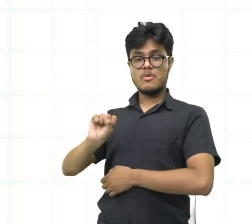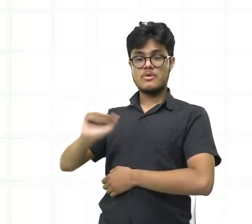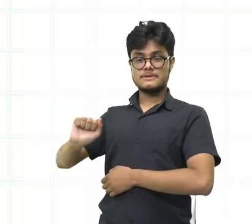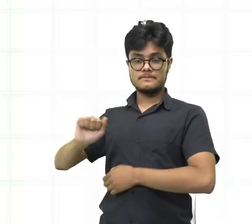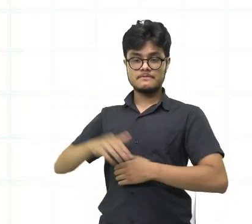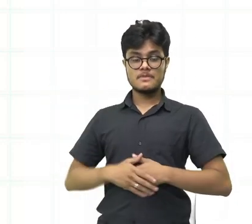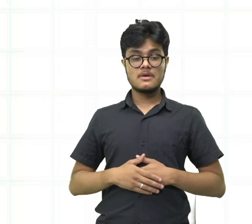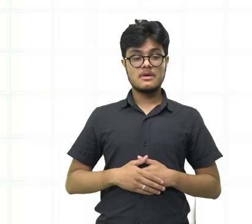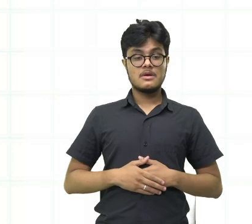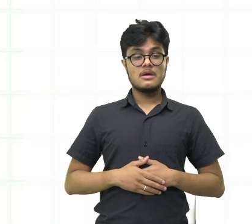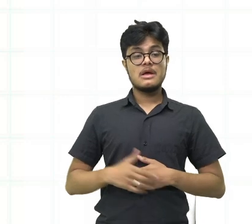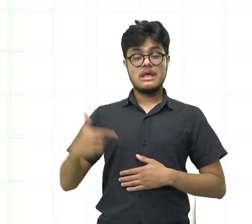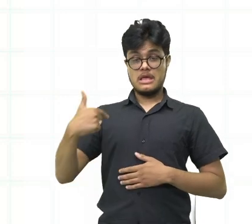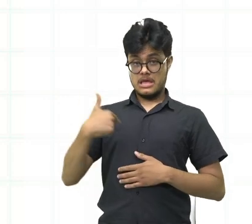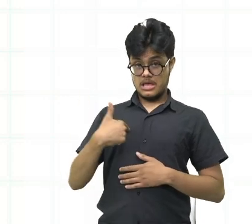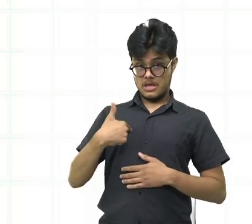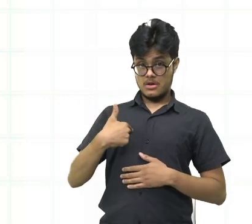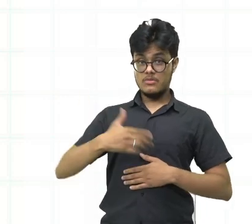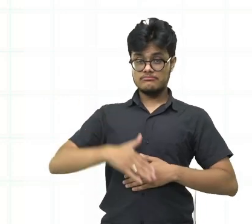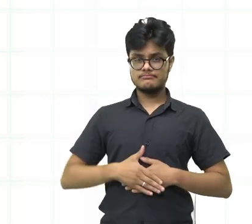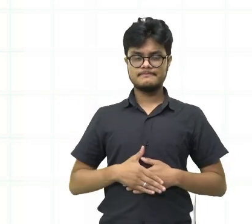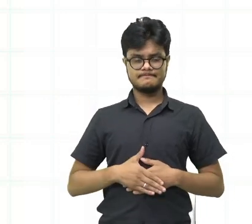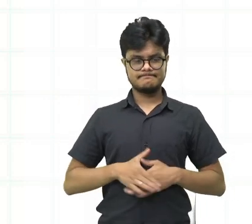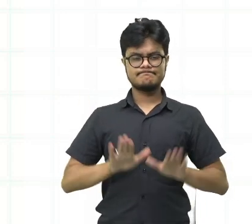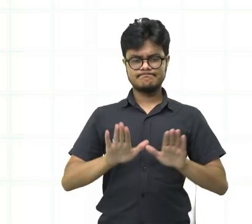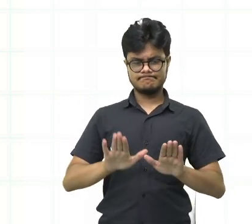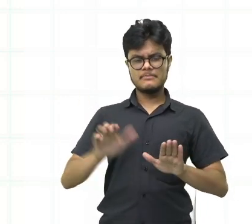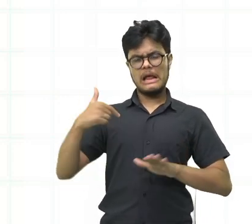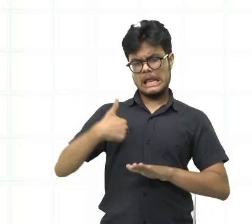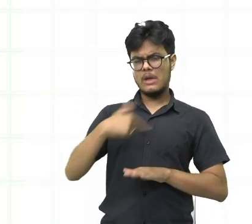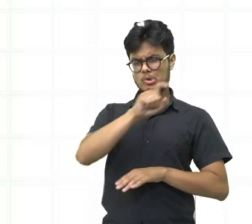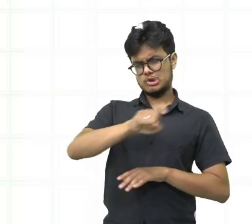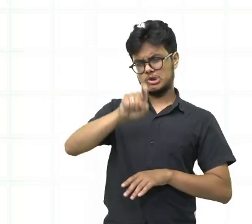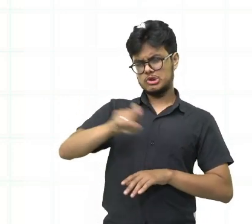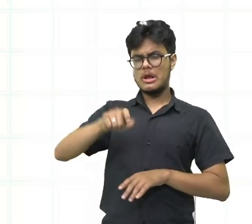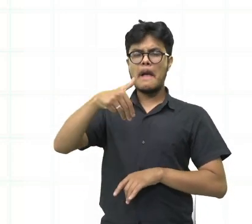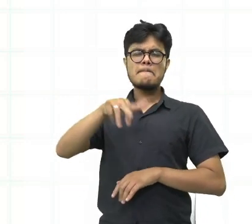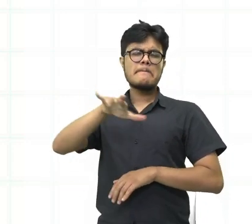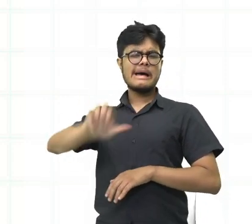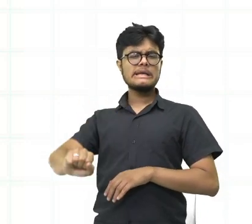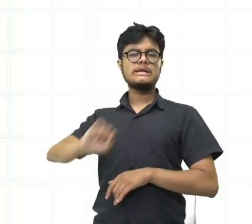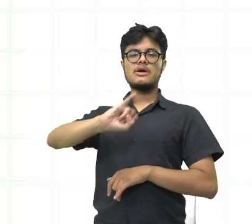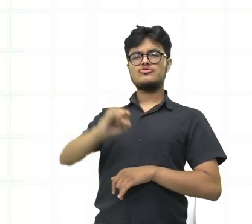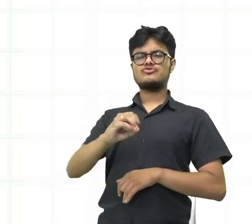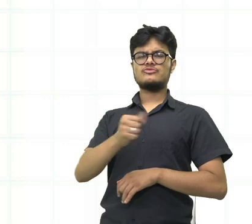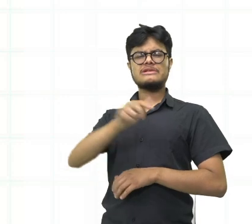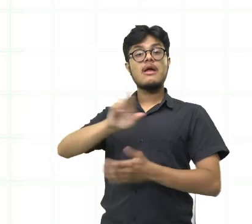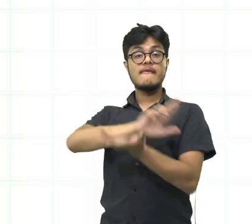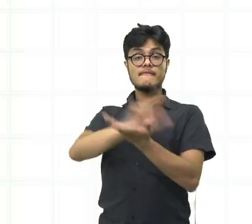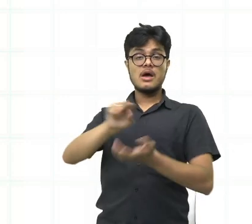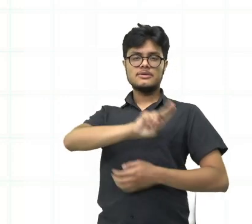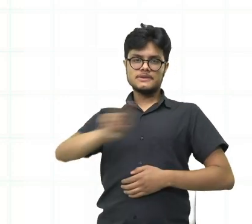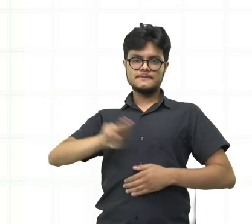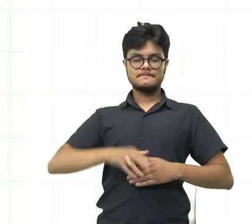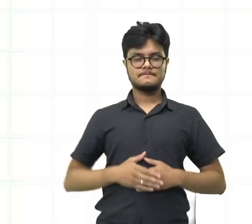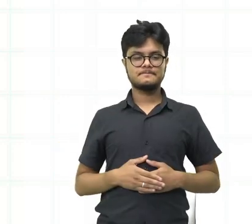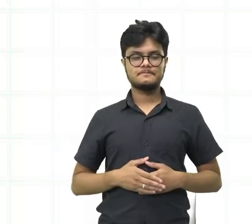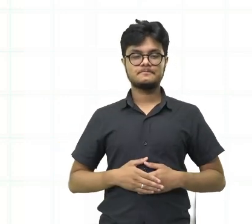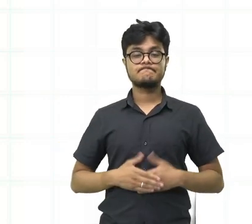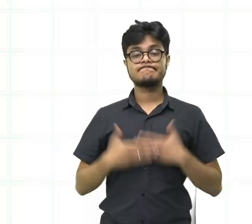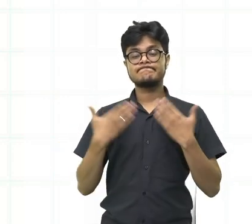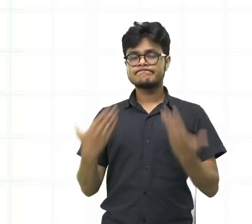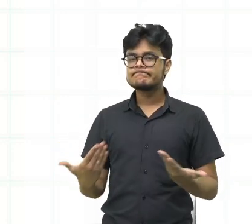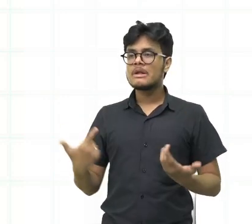ele colocou aqui, ele se nomeou como XXX, mas nós podemos botar Maria, José, Vanessa, né? Eu, XXX,